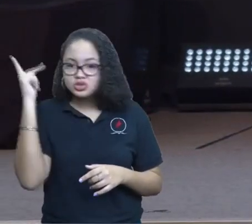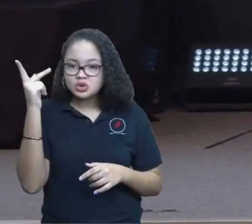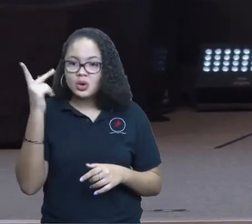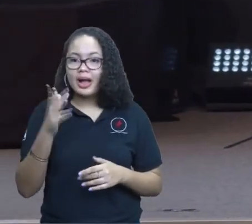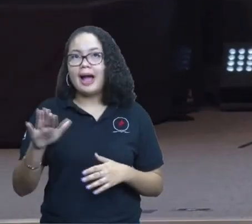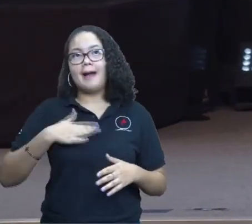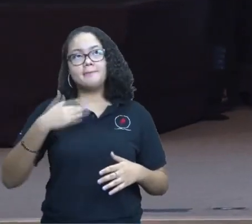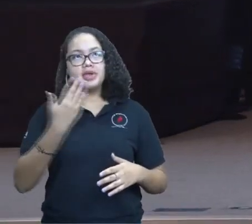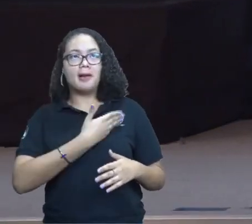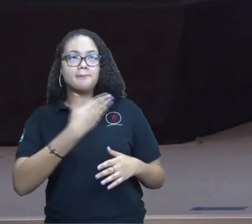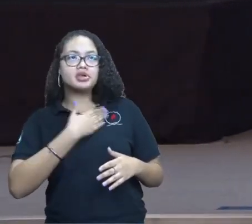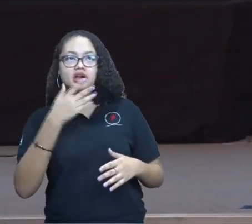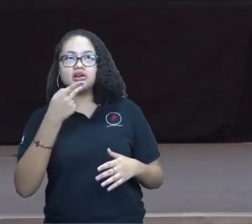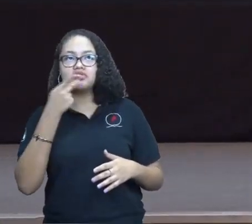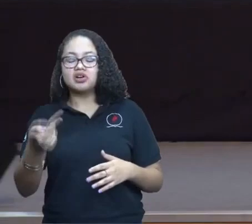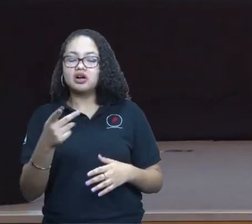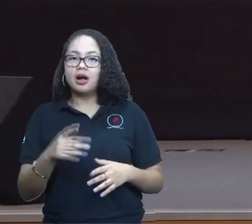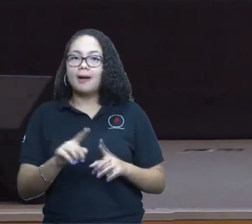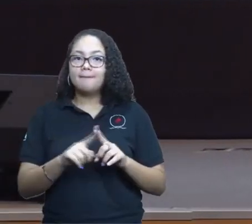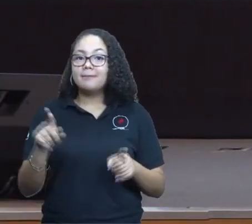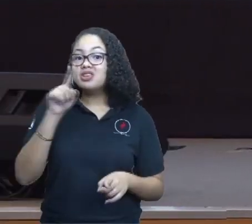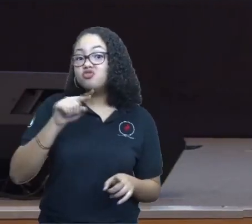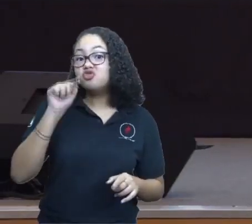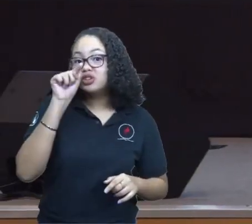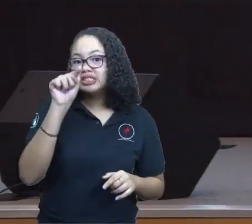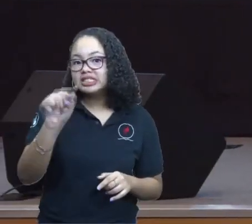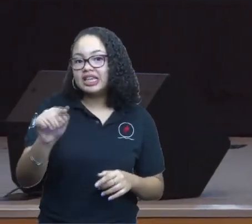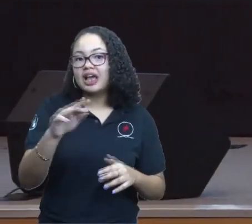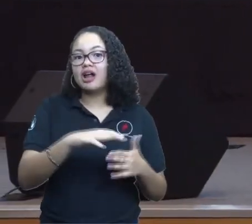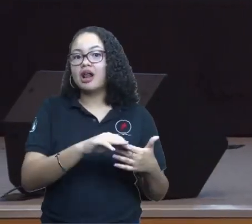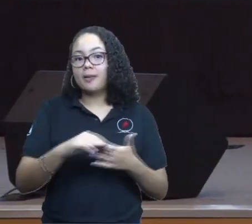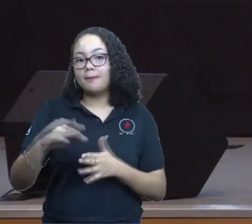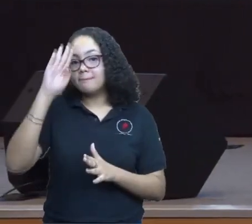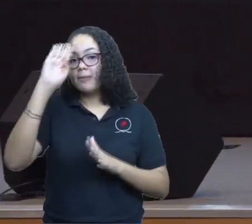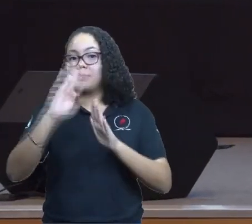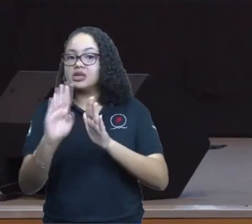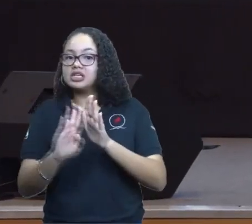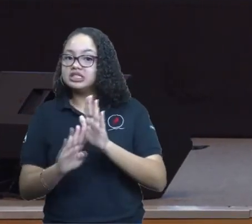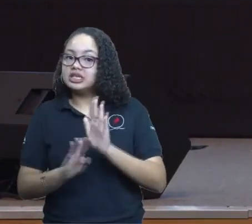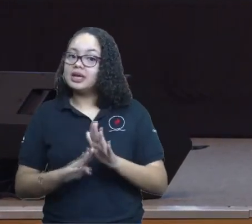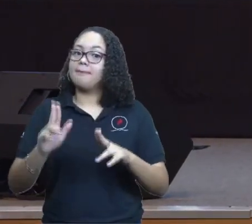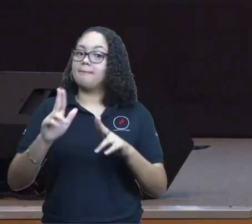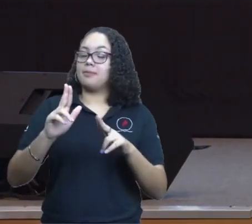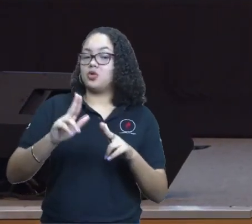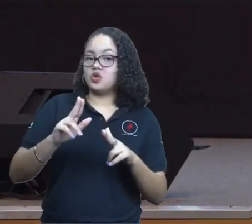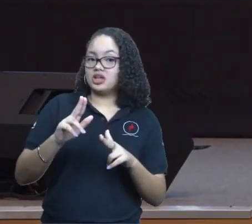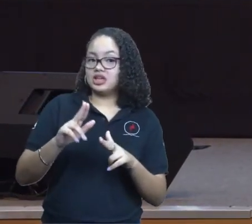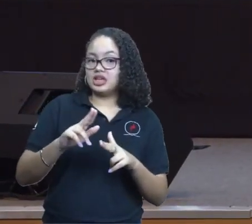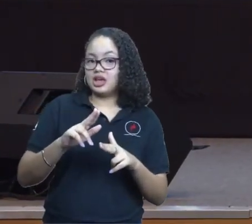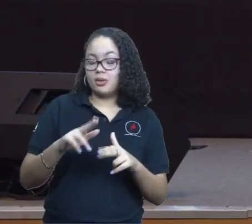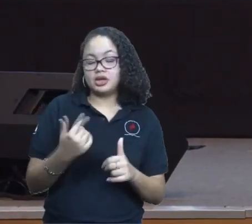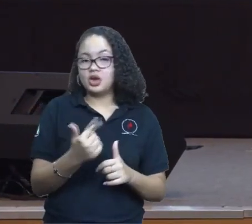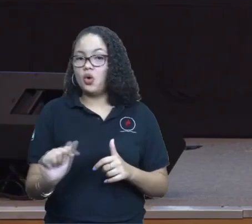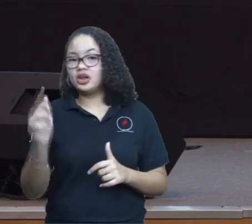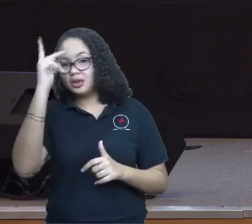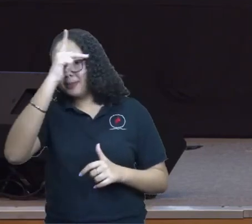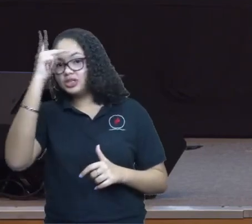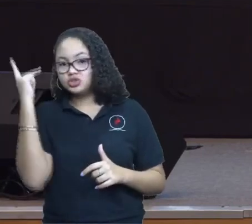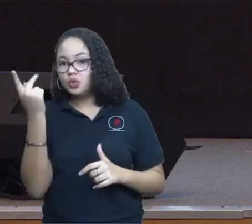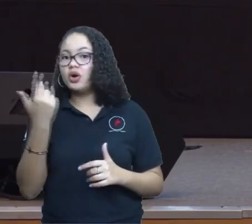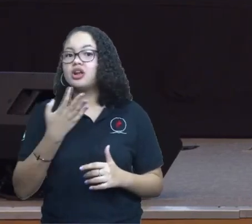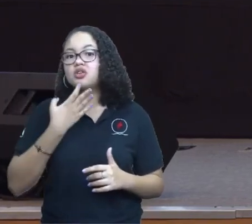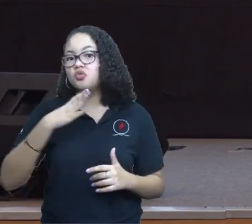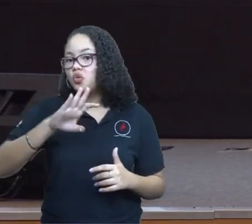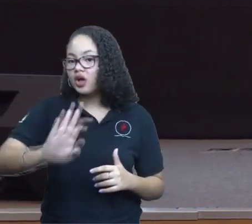você é regida por princípios que ela não conhece ela Mergulhe dá certo ela se